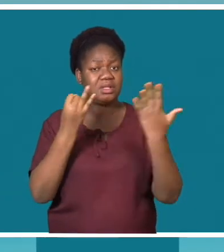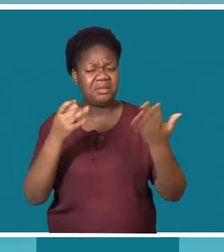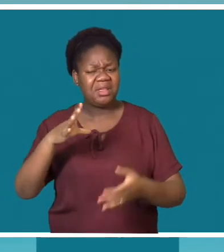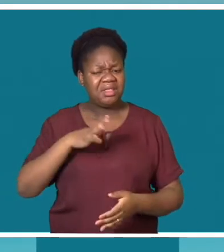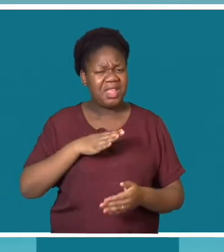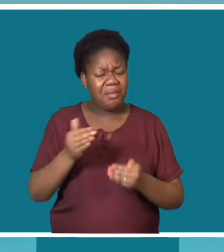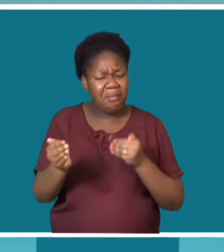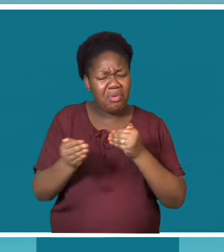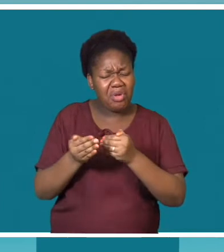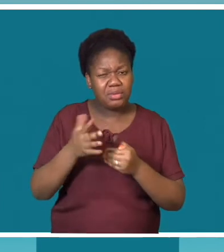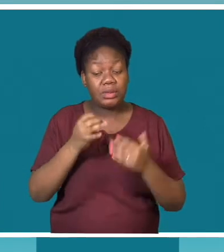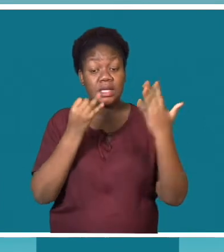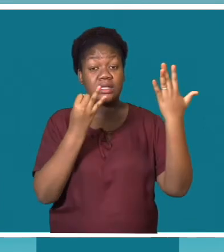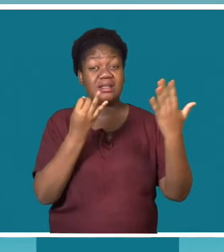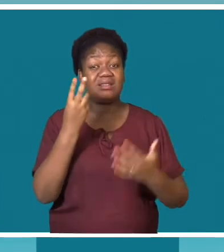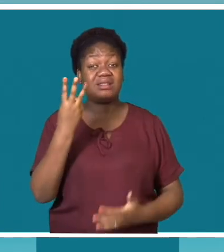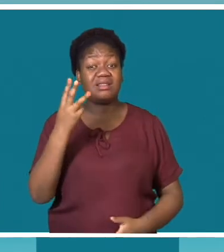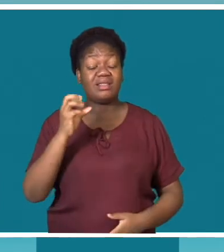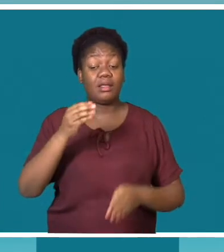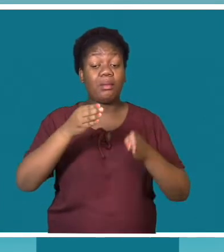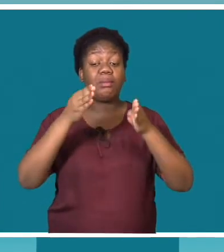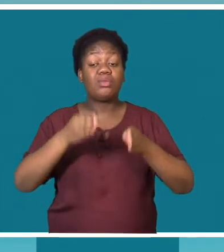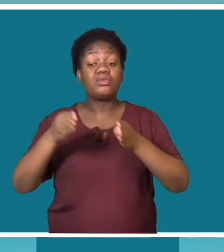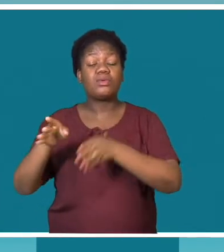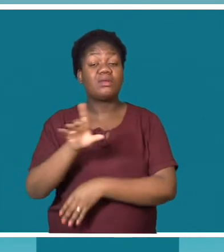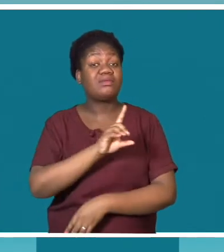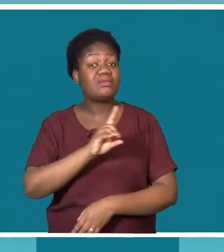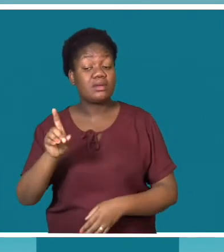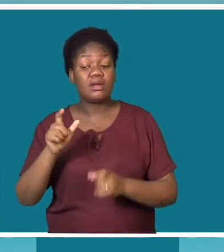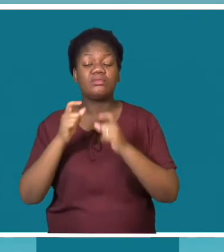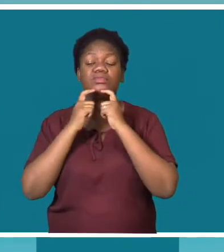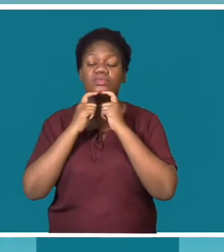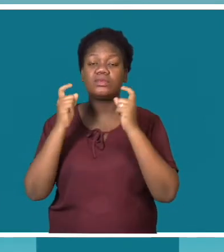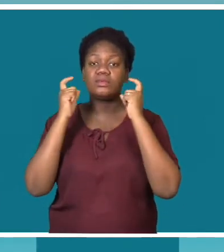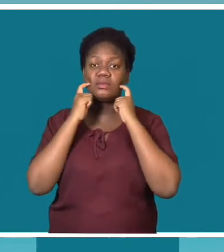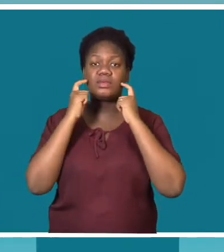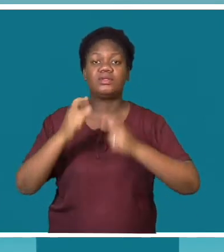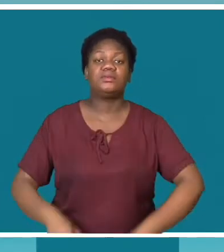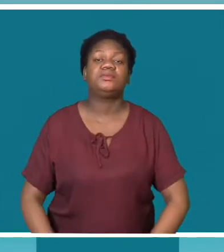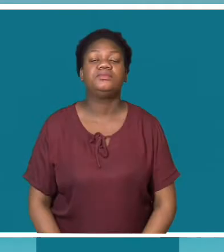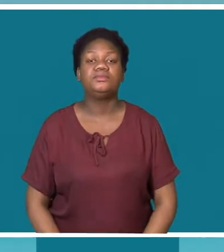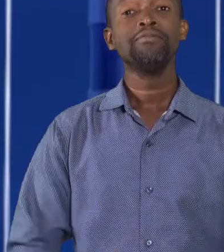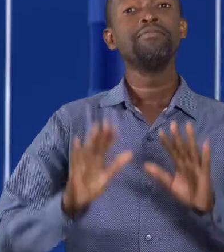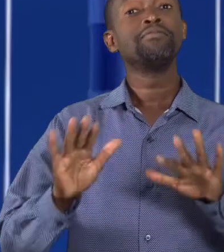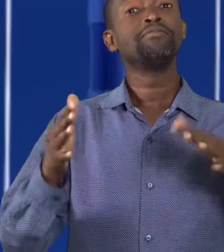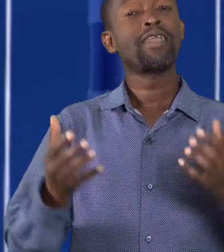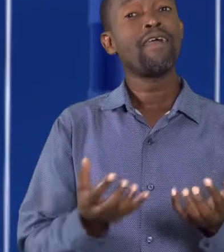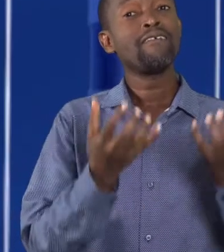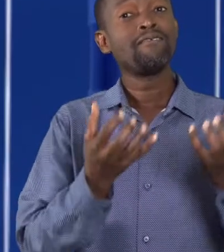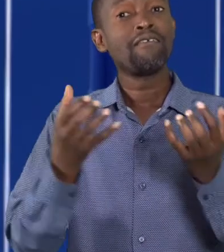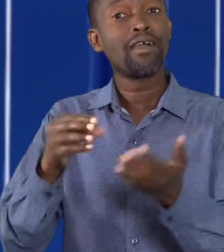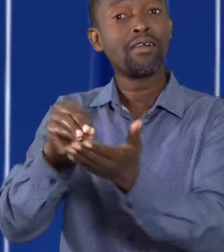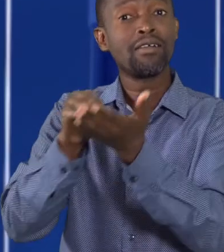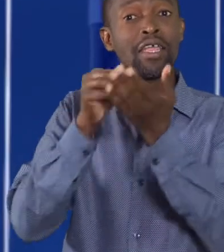existem em Moçambique, perto de 730 mil pessoas com deficiência. Ainda